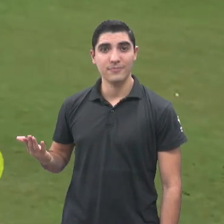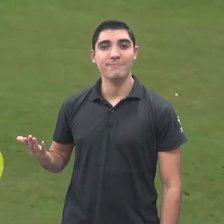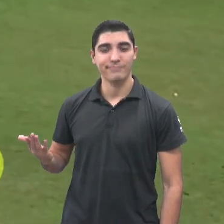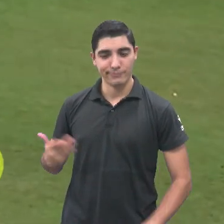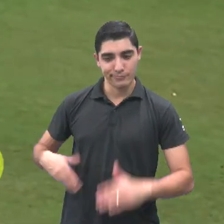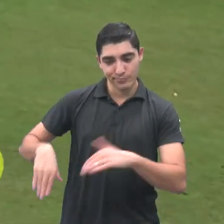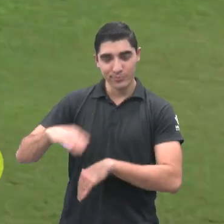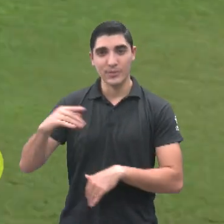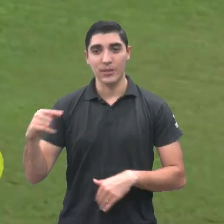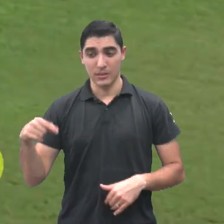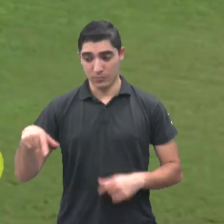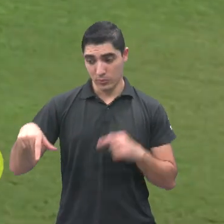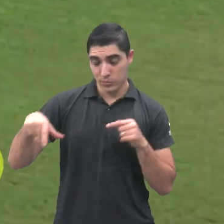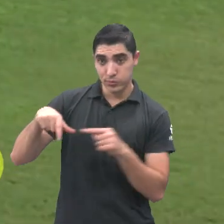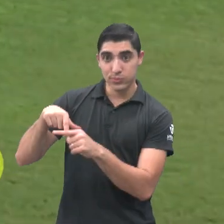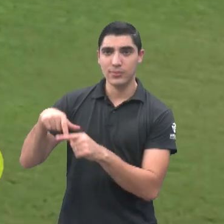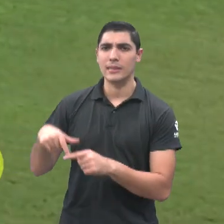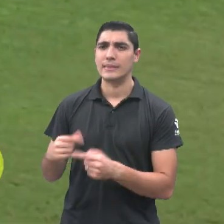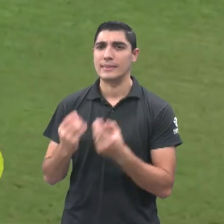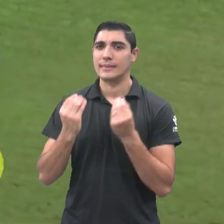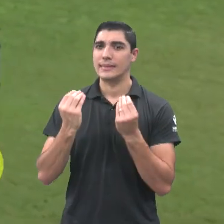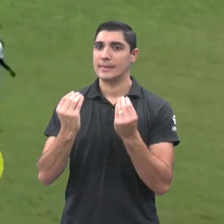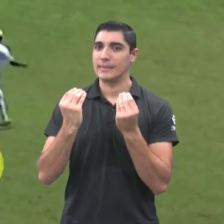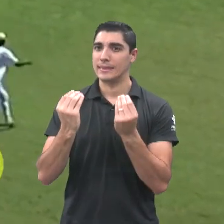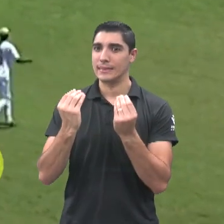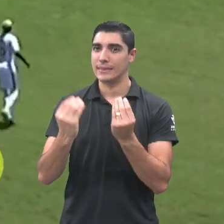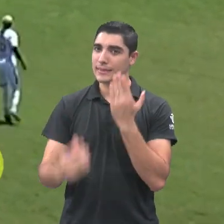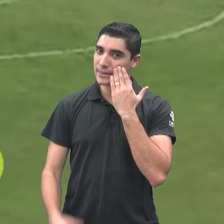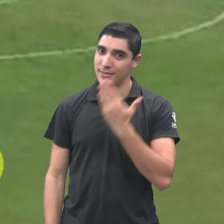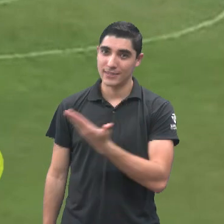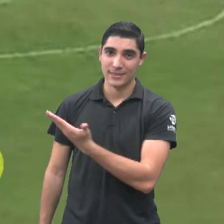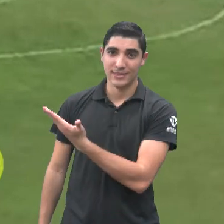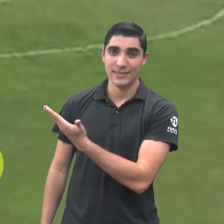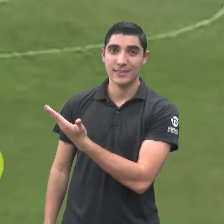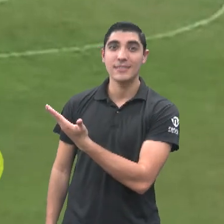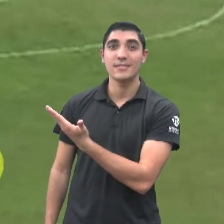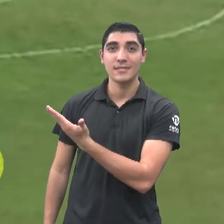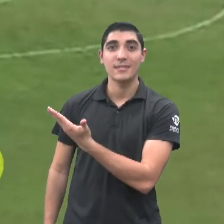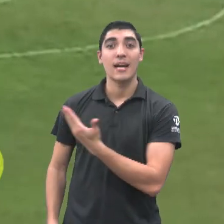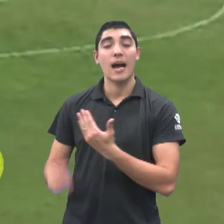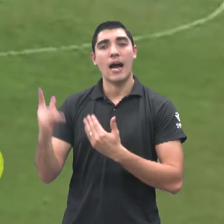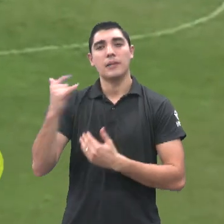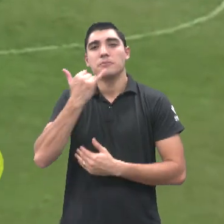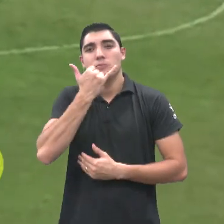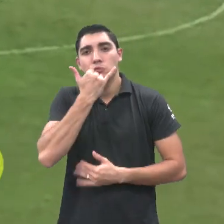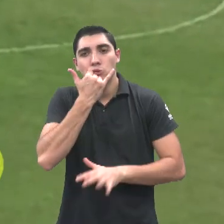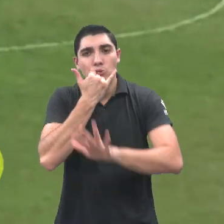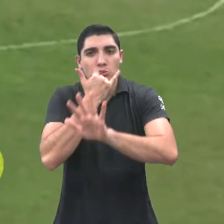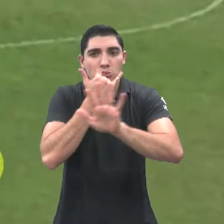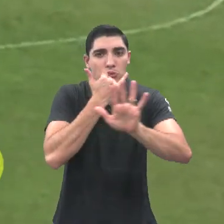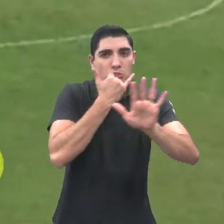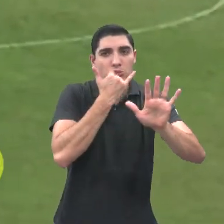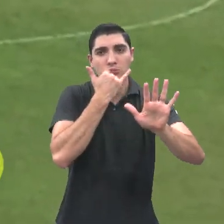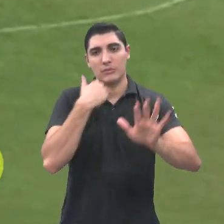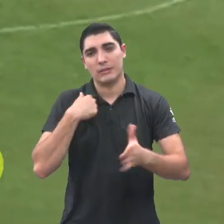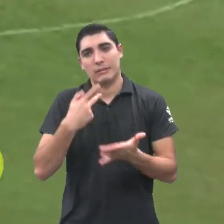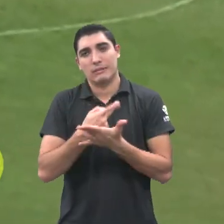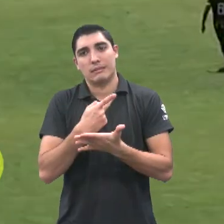bateu cruzado. Que isso, meu zagueiro? Depois o Caio Mineiro saiu pedindo desculpas para todo